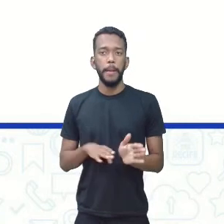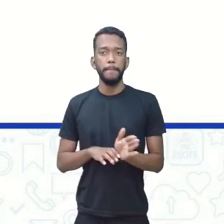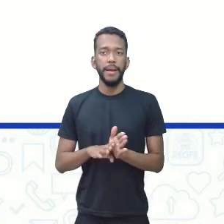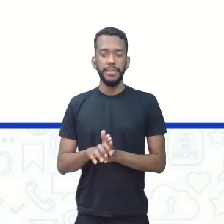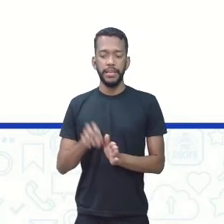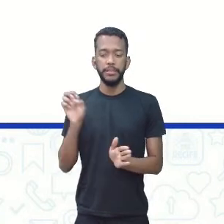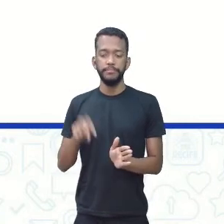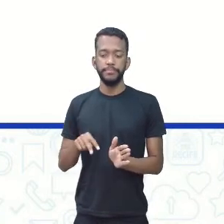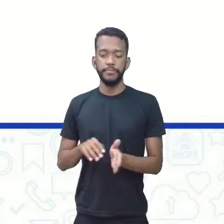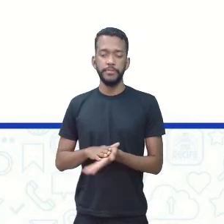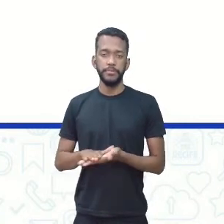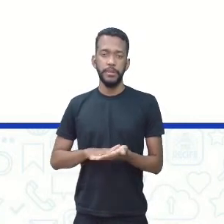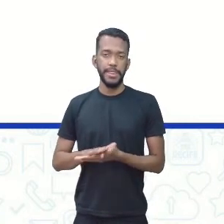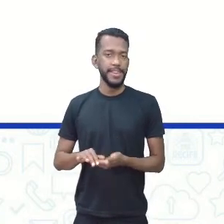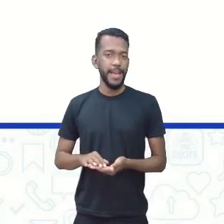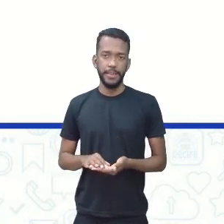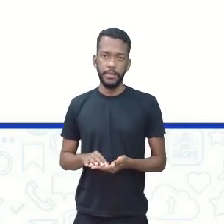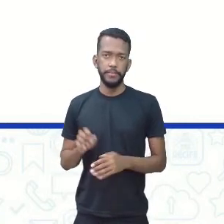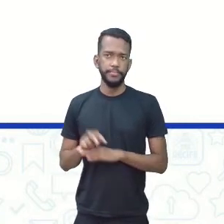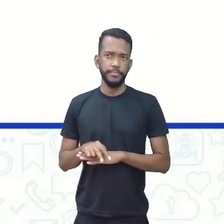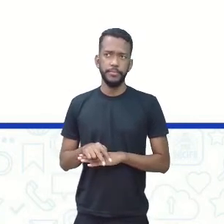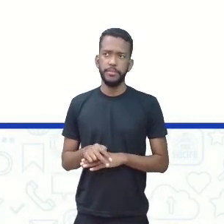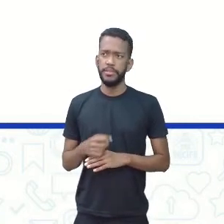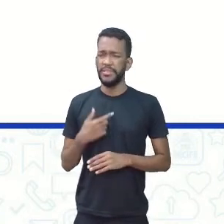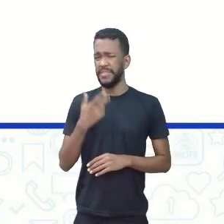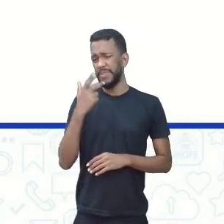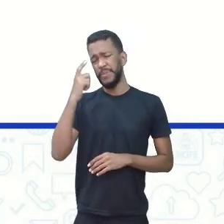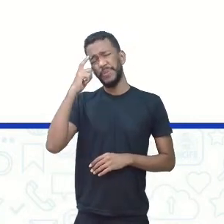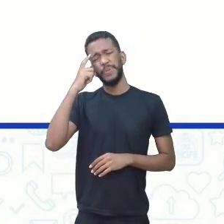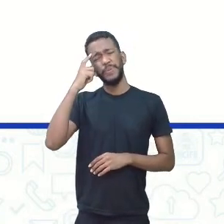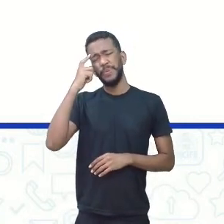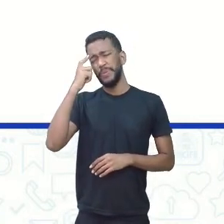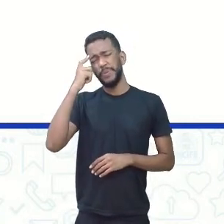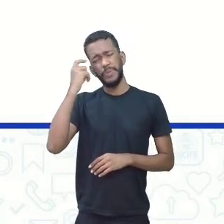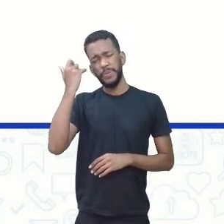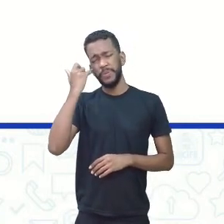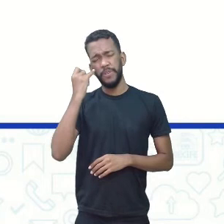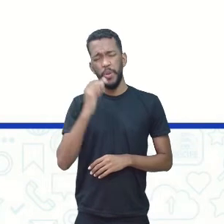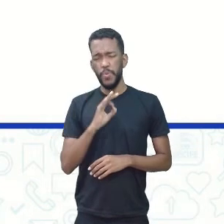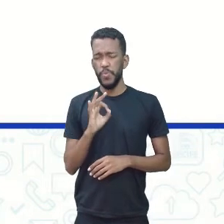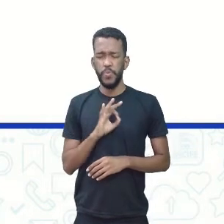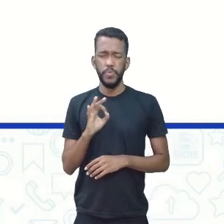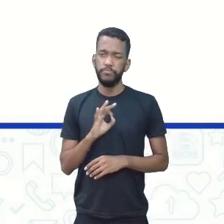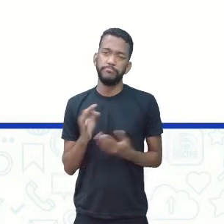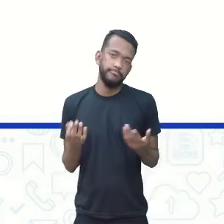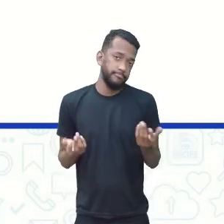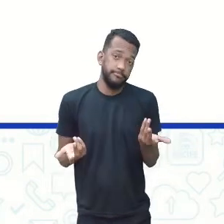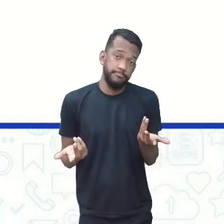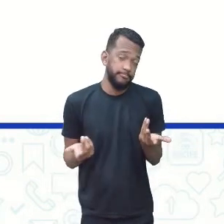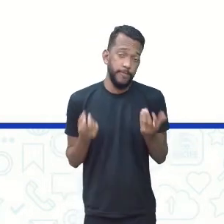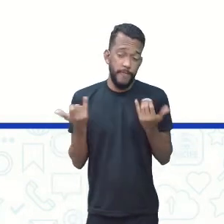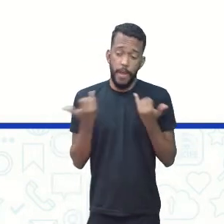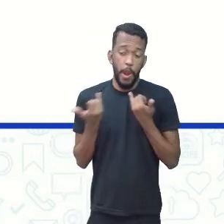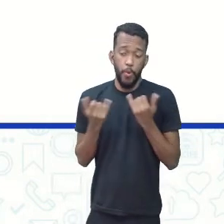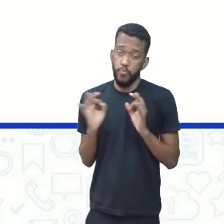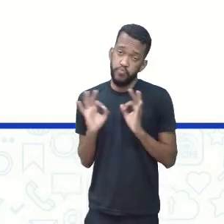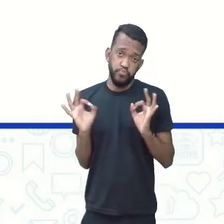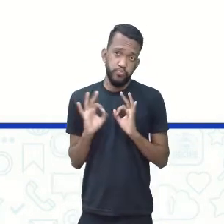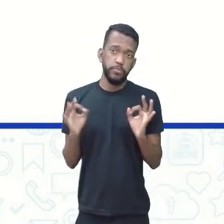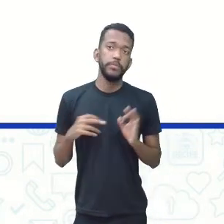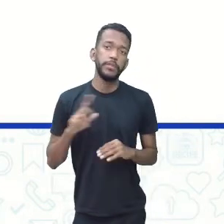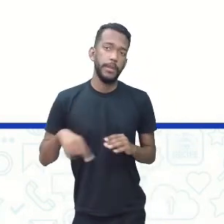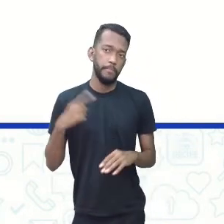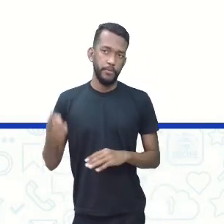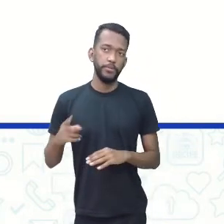bacterianas. Eita, professora, isso eu estou em dúvida, não ouvi falar nisso. Pois é, eu vou dar depois essa dica aí